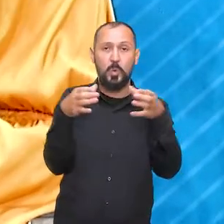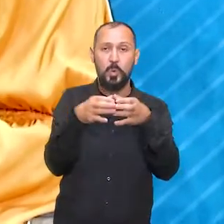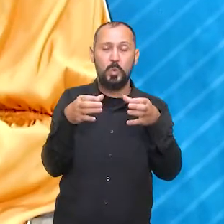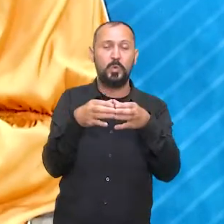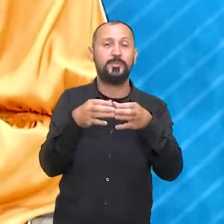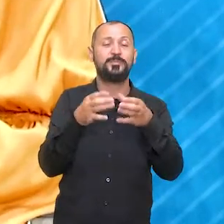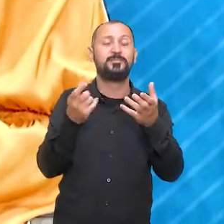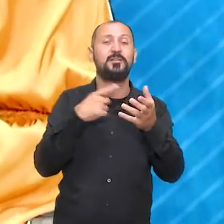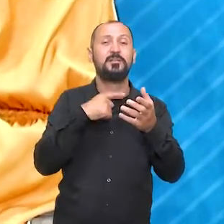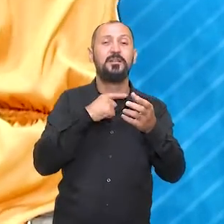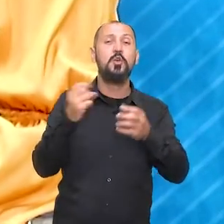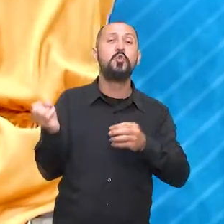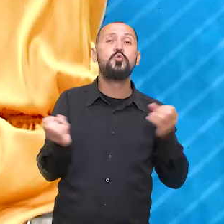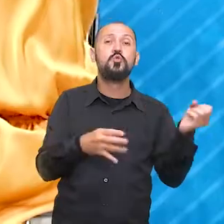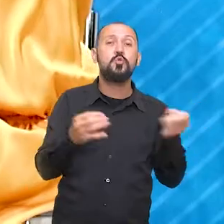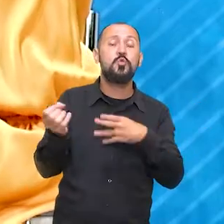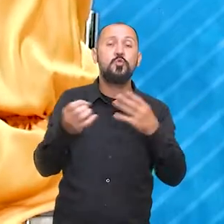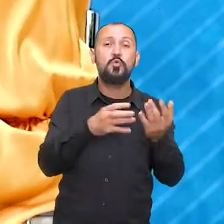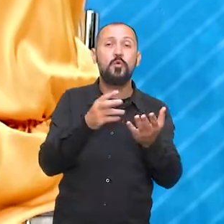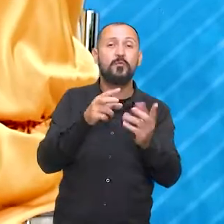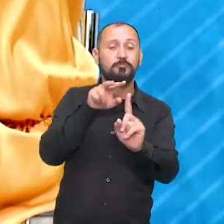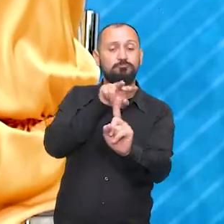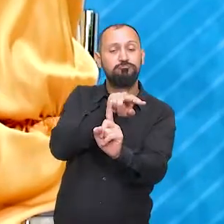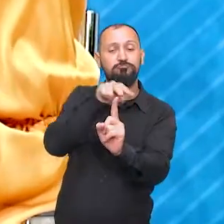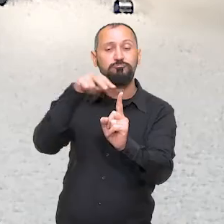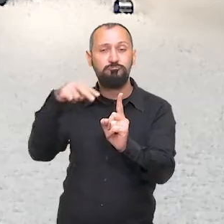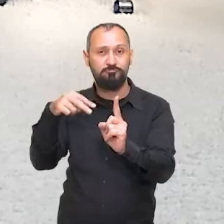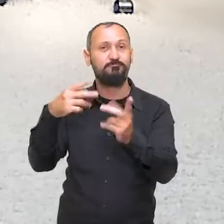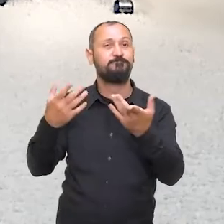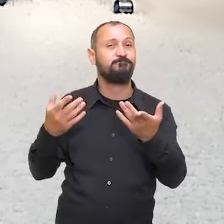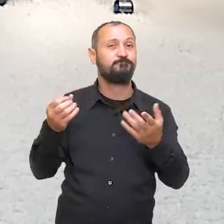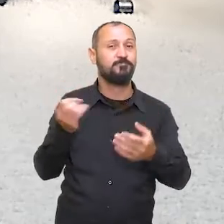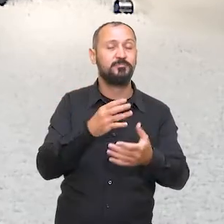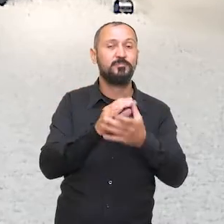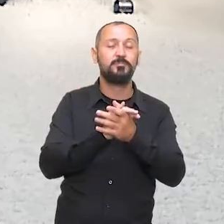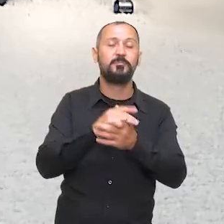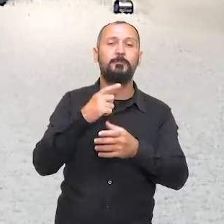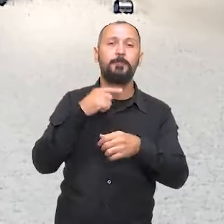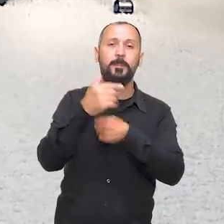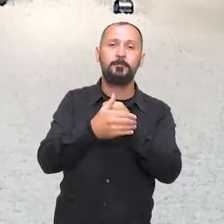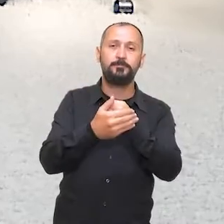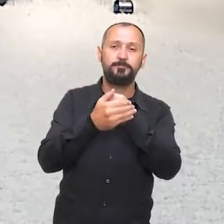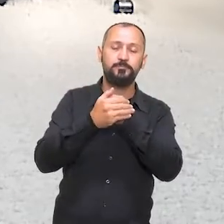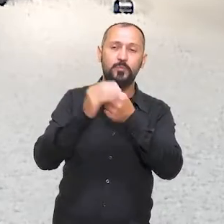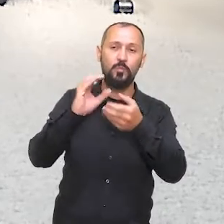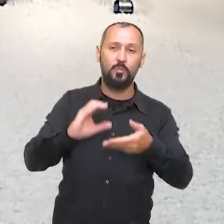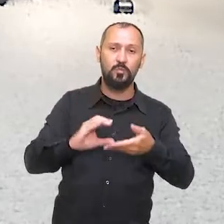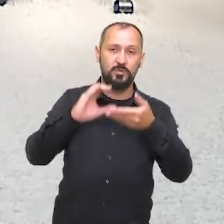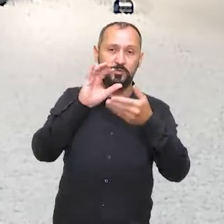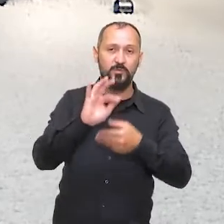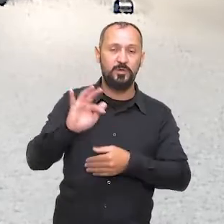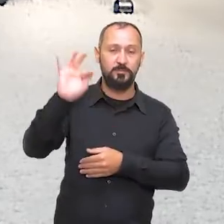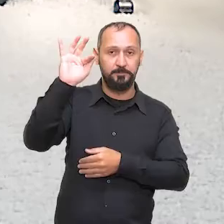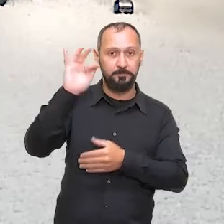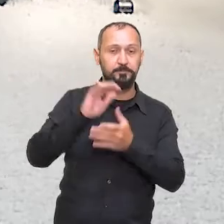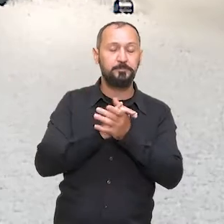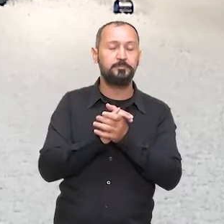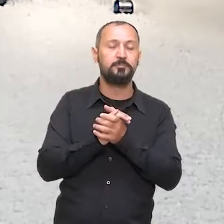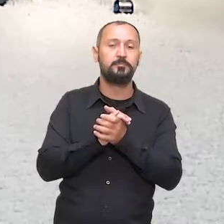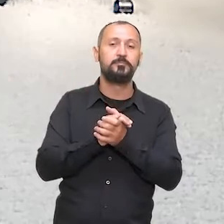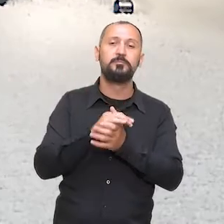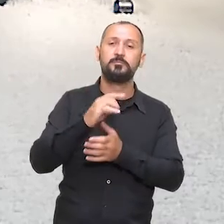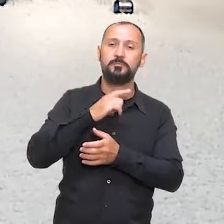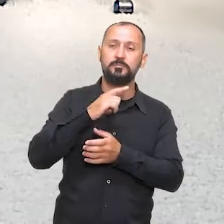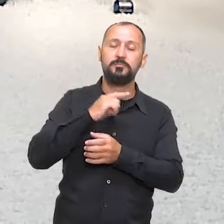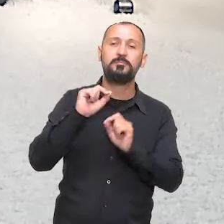esse grupo, né, trazer novas perspectivas. A gente teve uma defesa do nosso conselheiro federal,